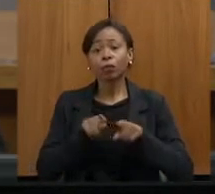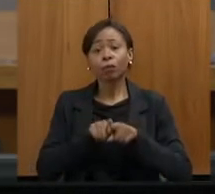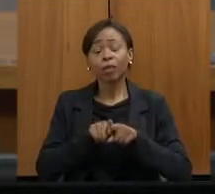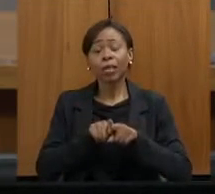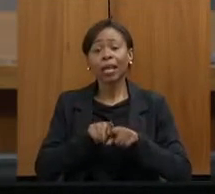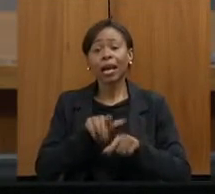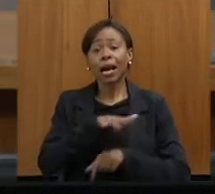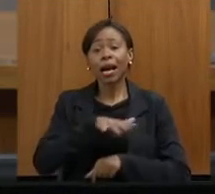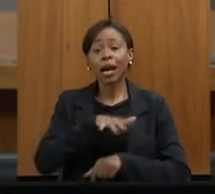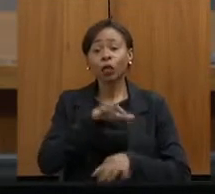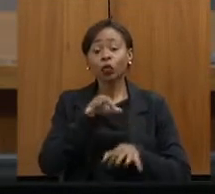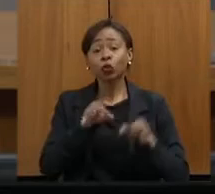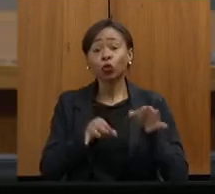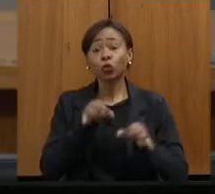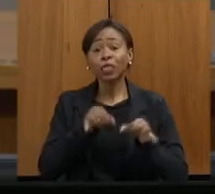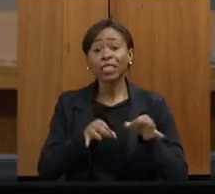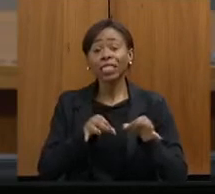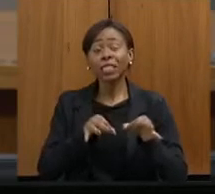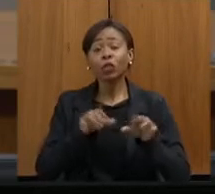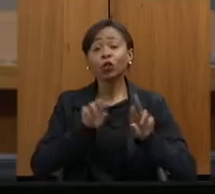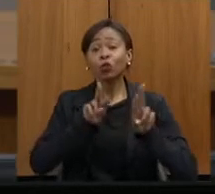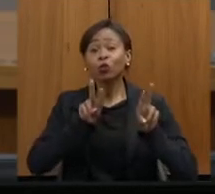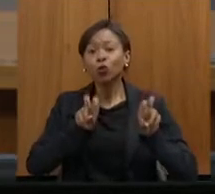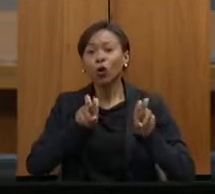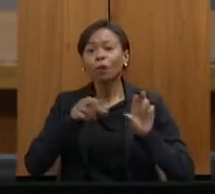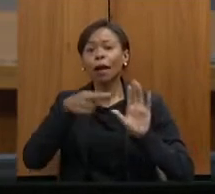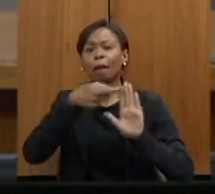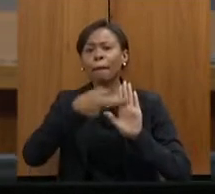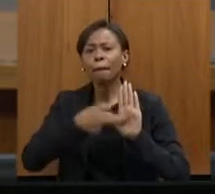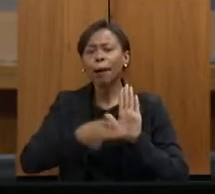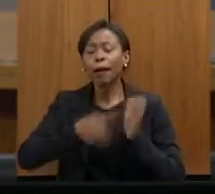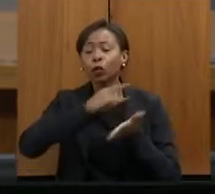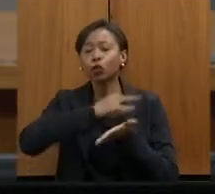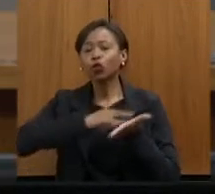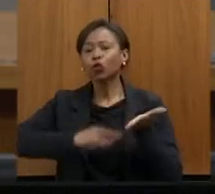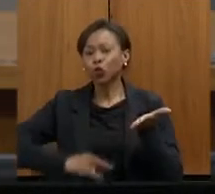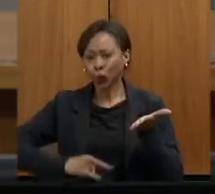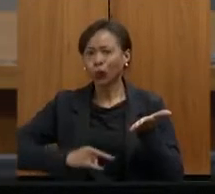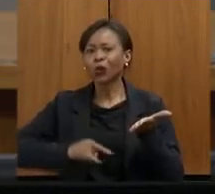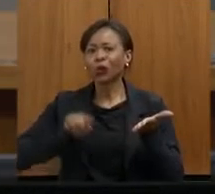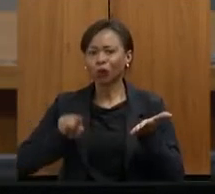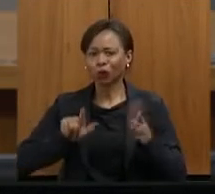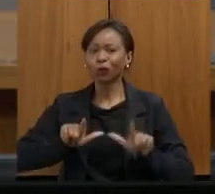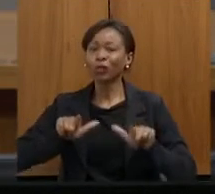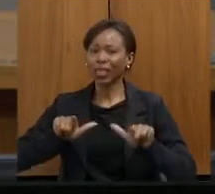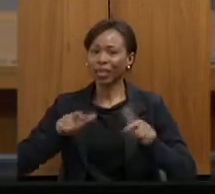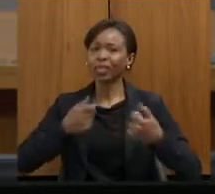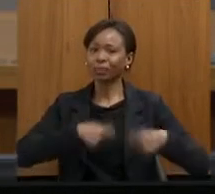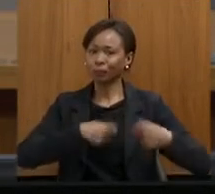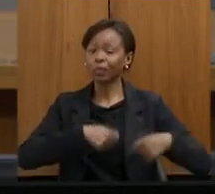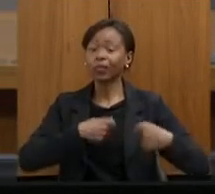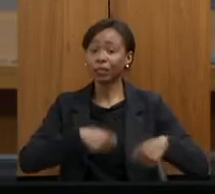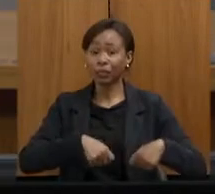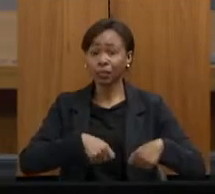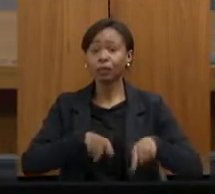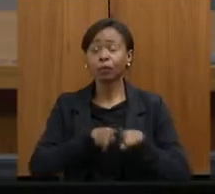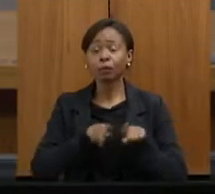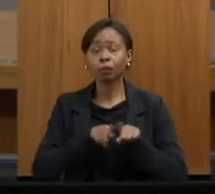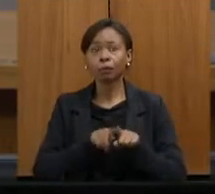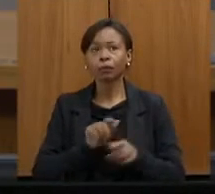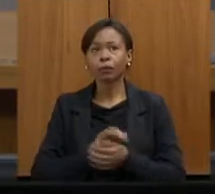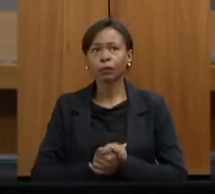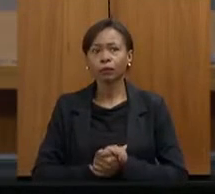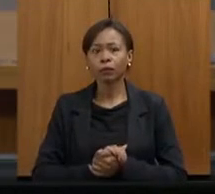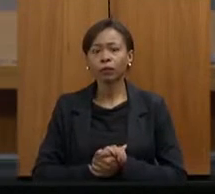jurídica que o processo de regularização fundiária permite, aquilo que é dentro do seu trabalho